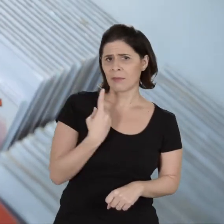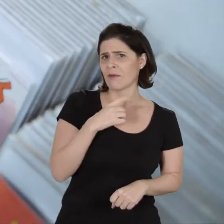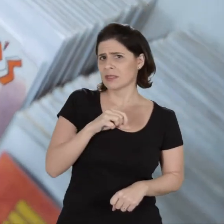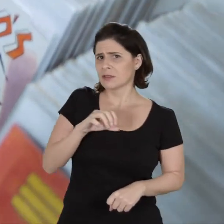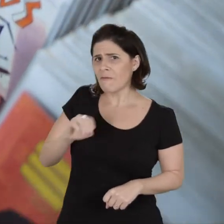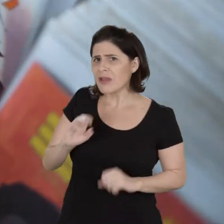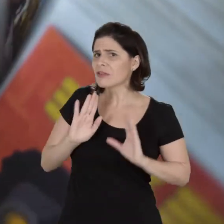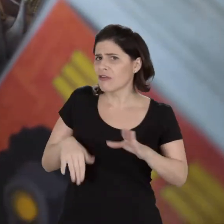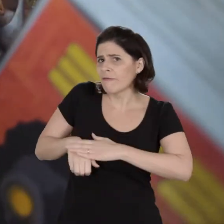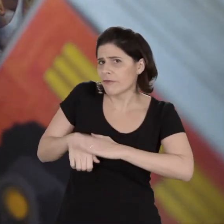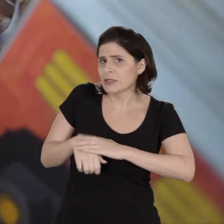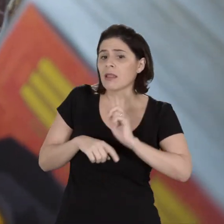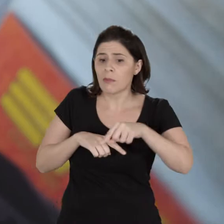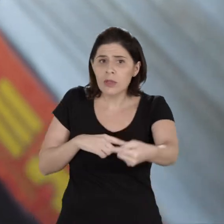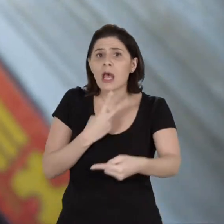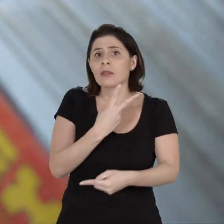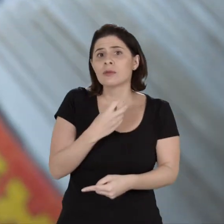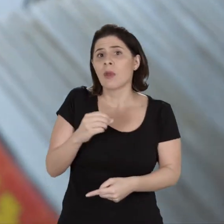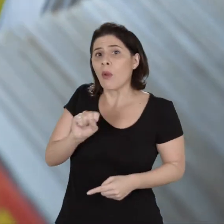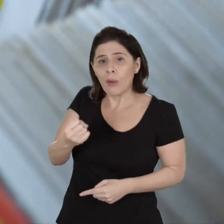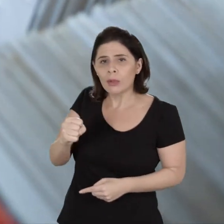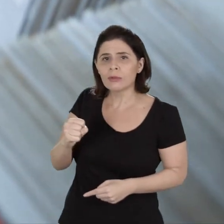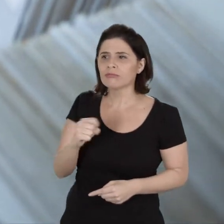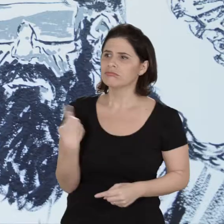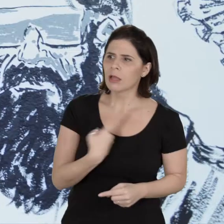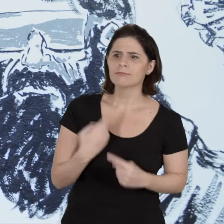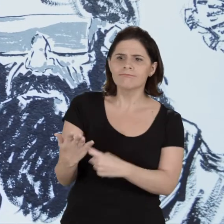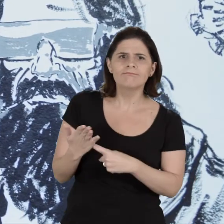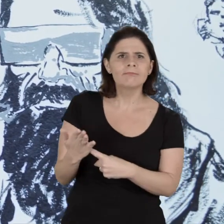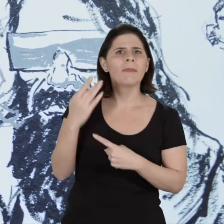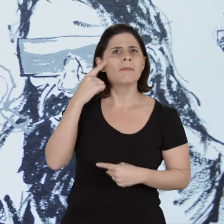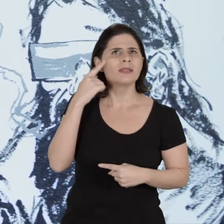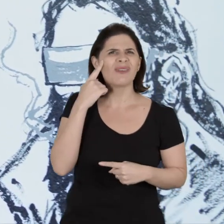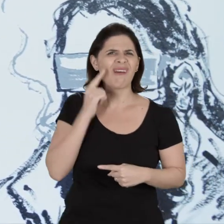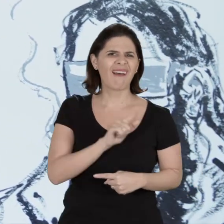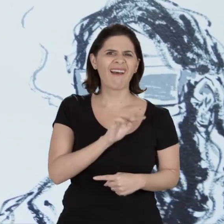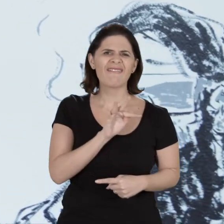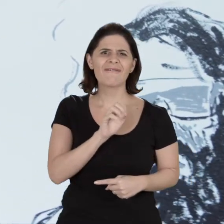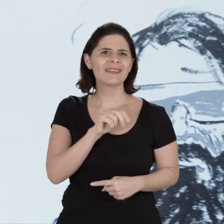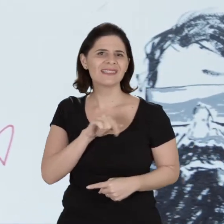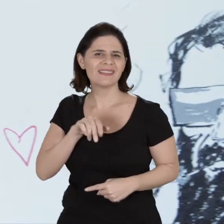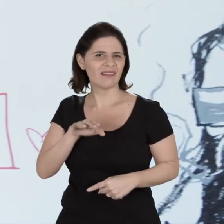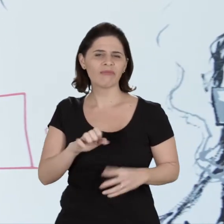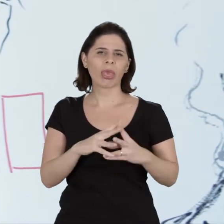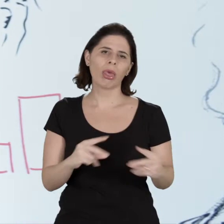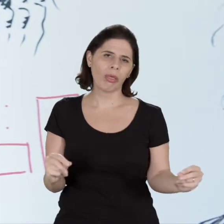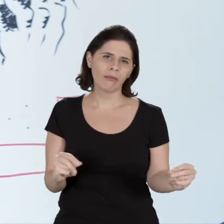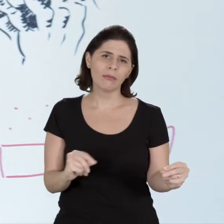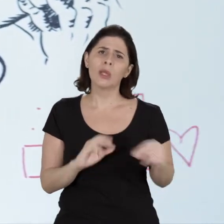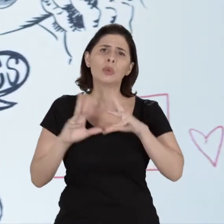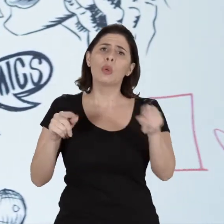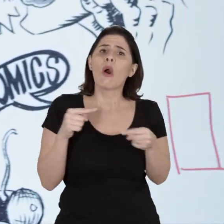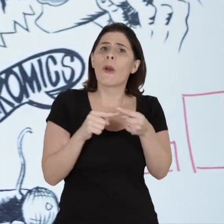E aí, naquela época, 2008, meio que o consenso era de que o fanzine tinha morrido. Tudo que era ligado a impresso, naquele momento,